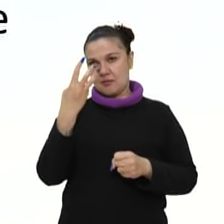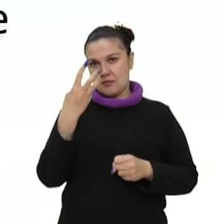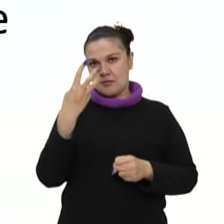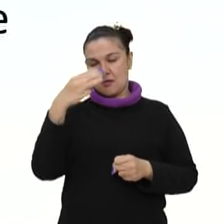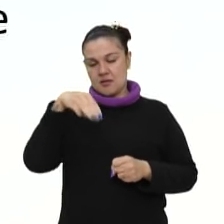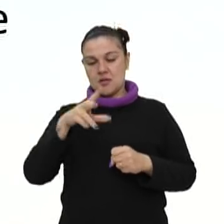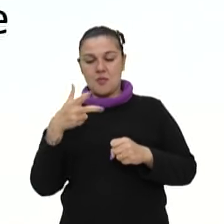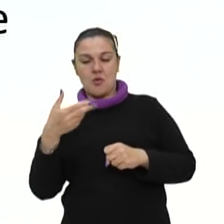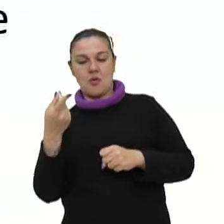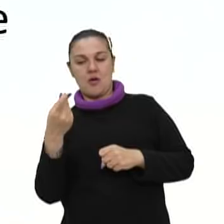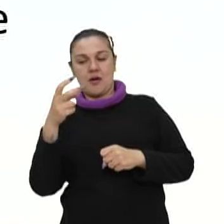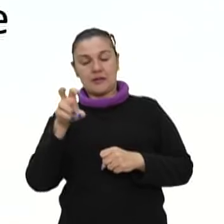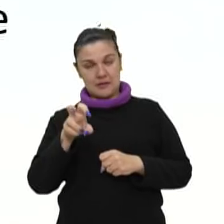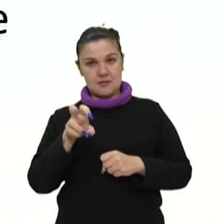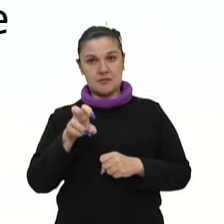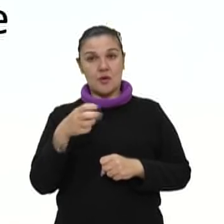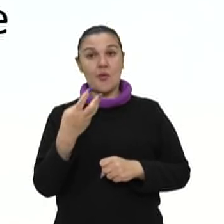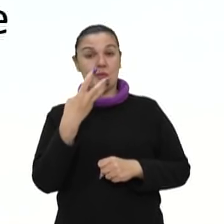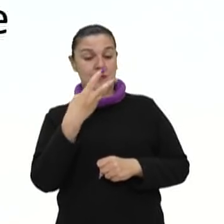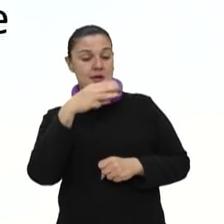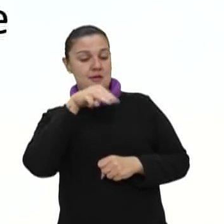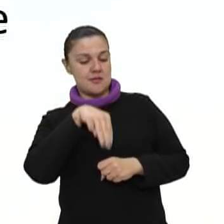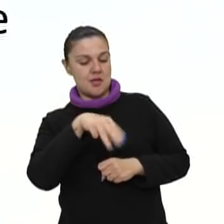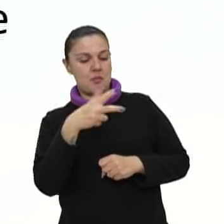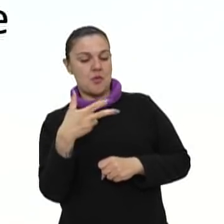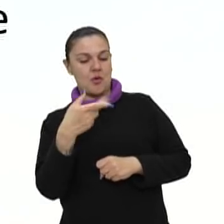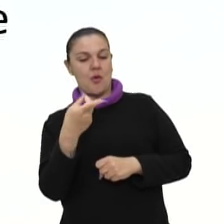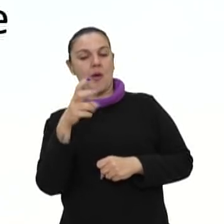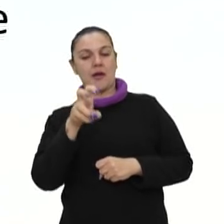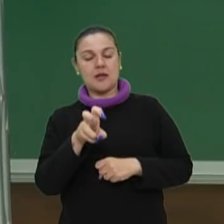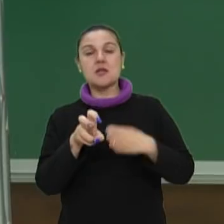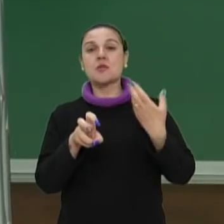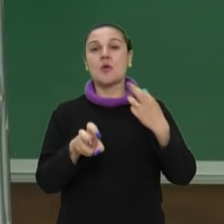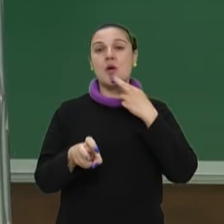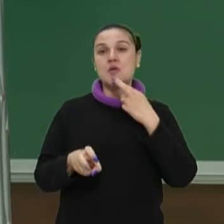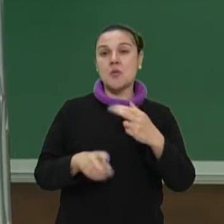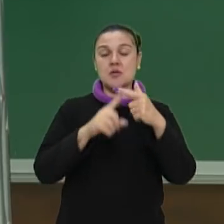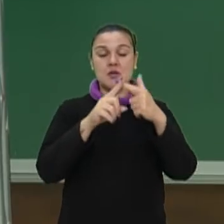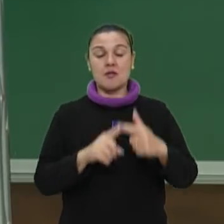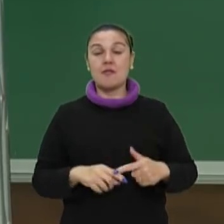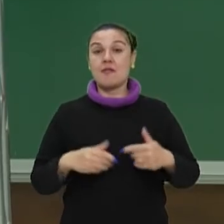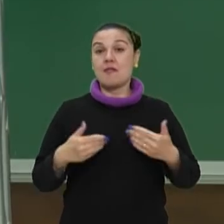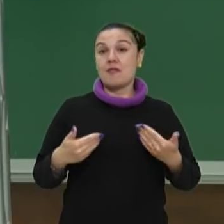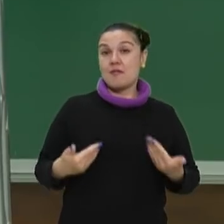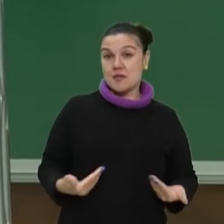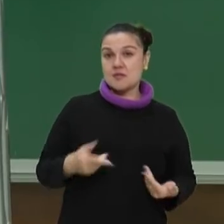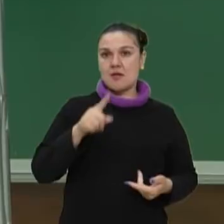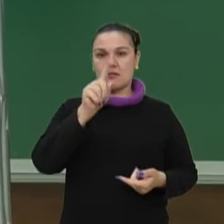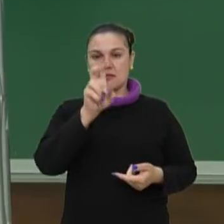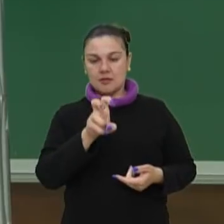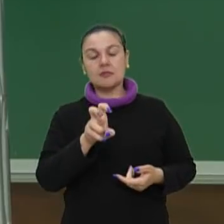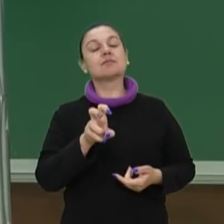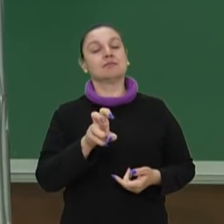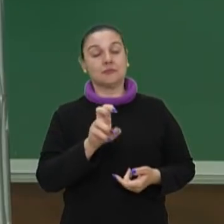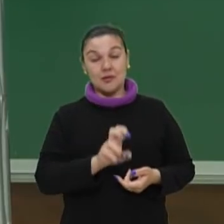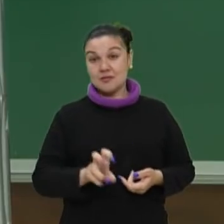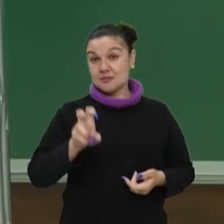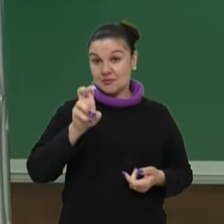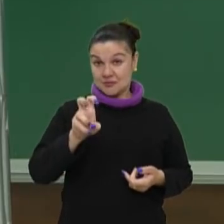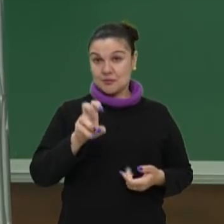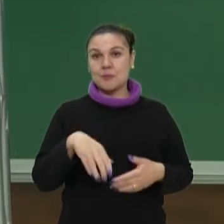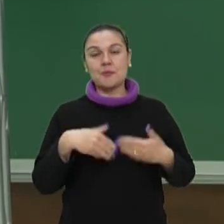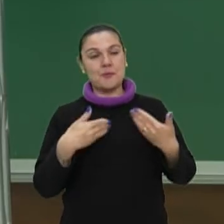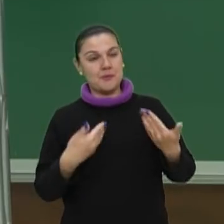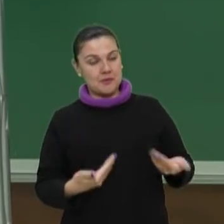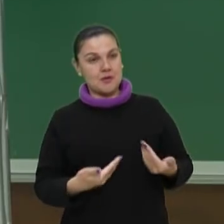igual a 15. E 3m igual a 15, o m só pode ser 5, porque qual é o número que multiplica 3 que dá 15? É o 5, né?